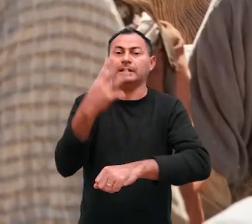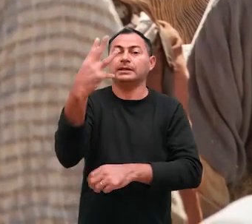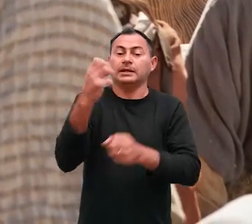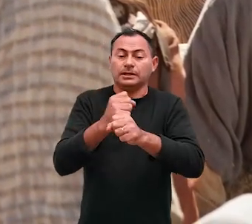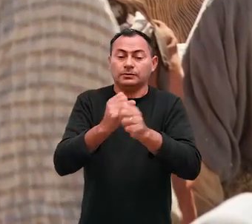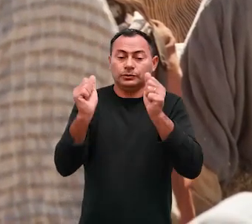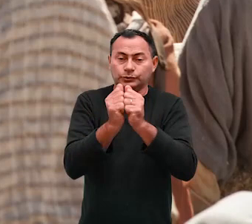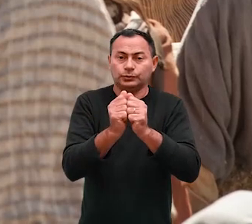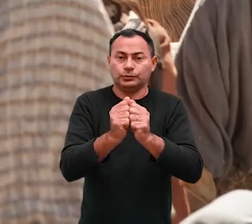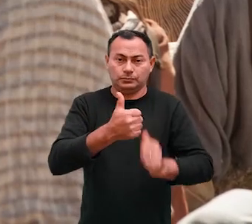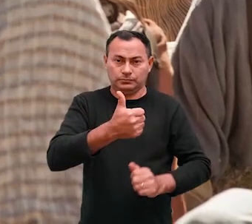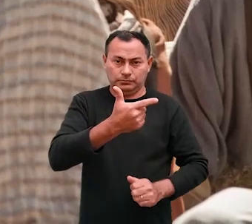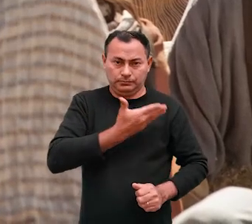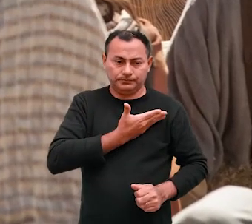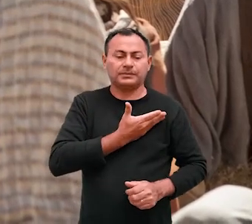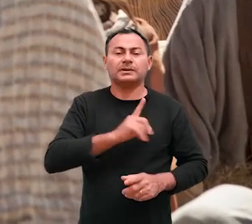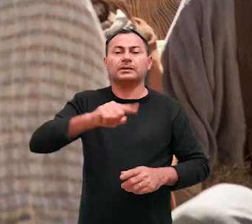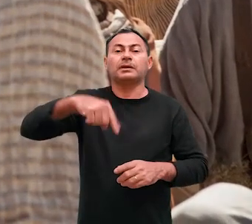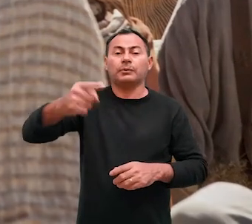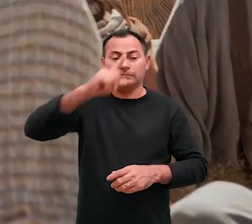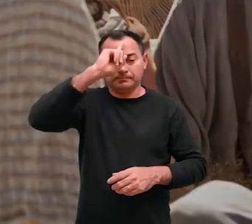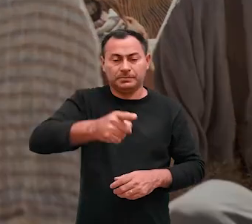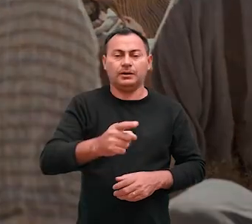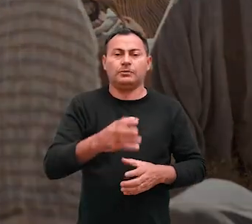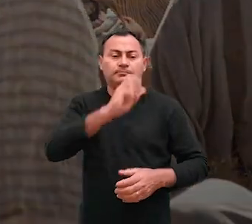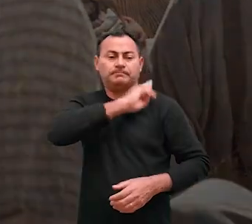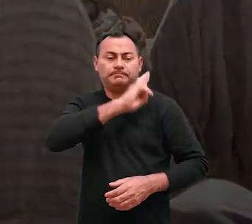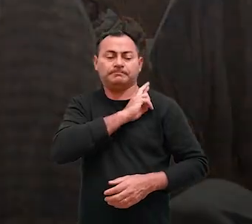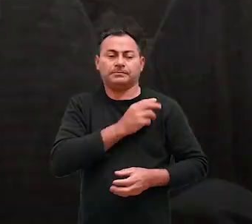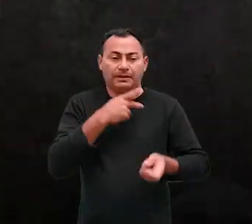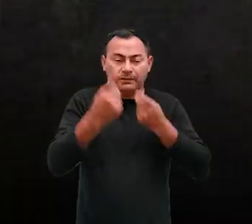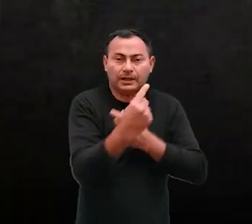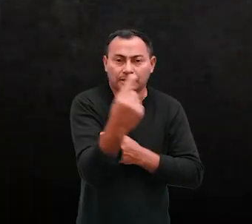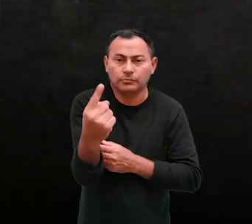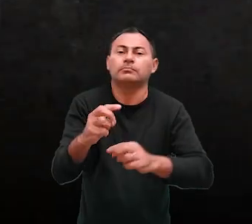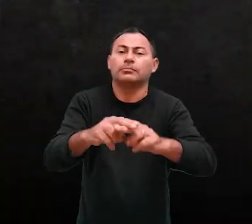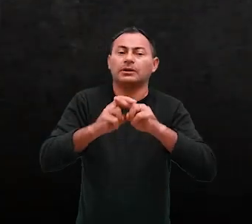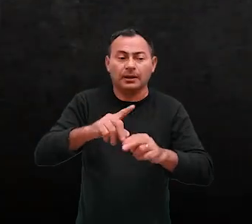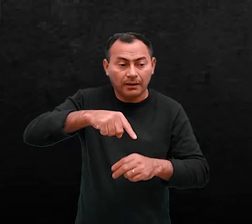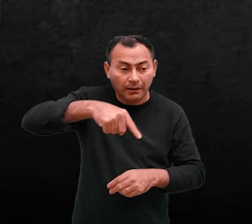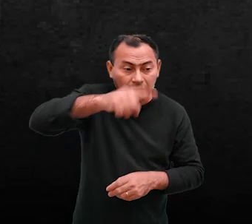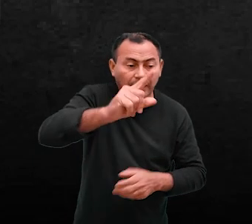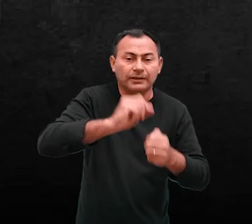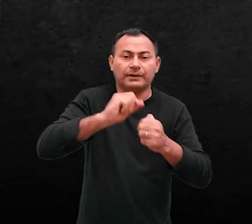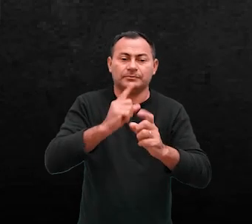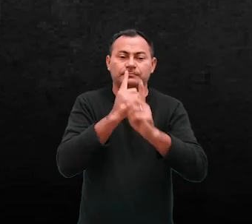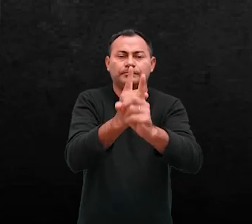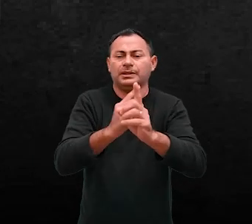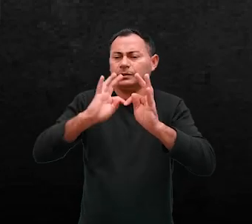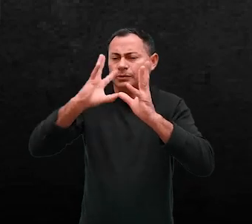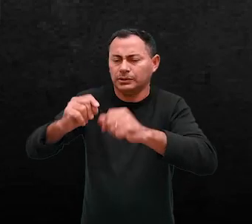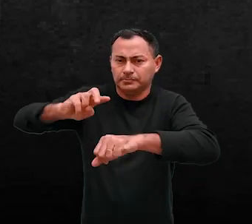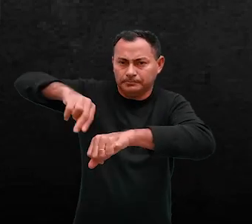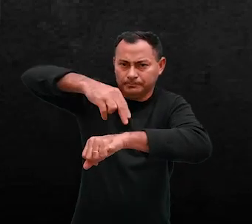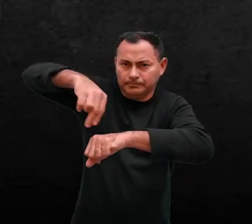3 anos com eles e, ao final, ordenaria a grande comissão na qual lhes disse: portanto, vão e façam discípulos de todas